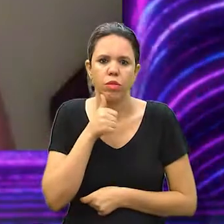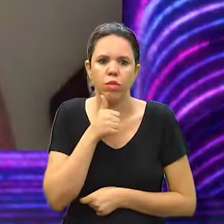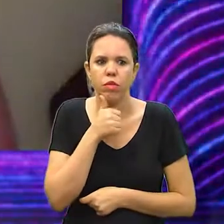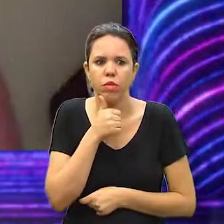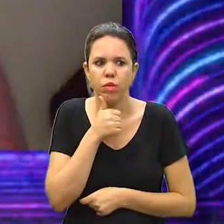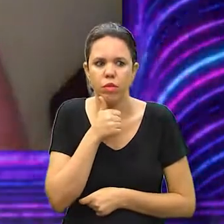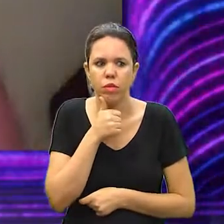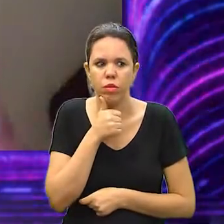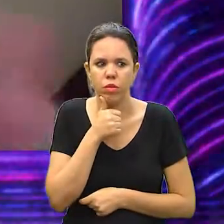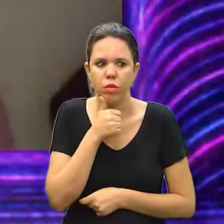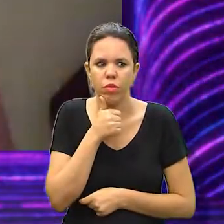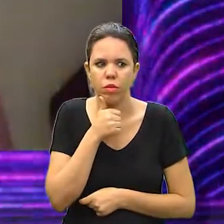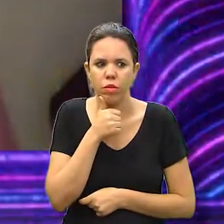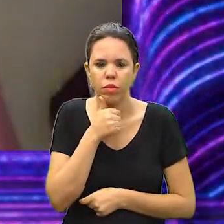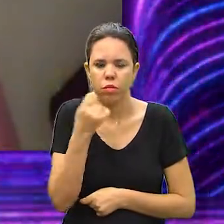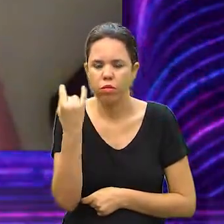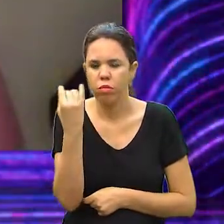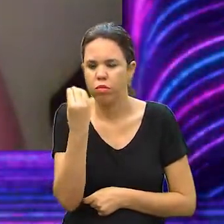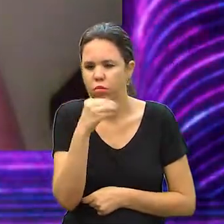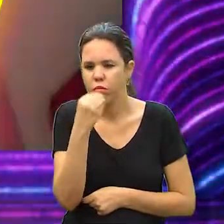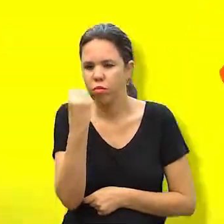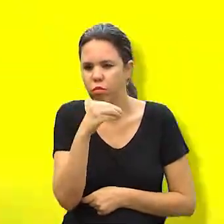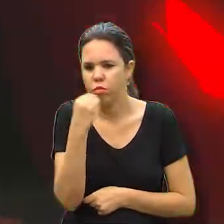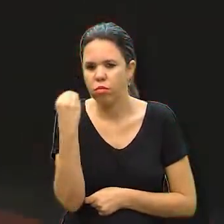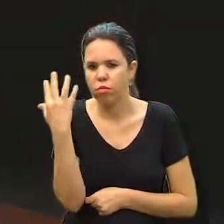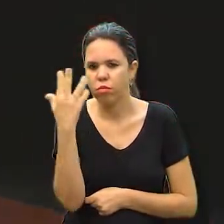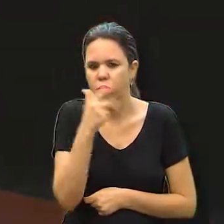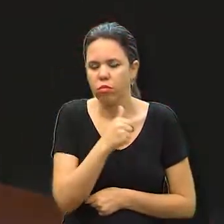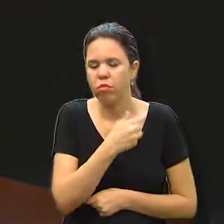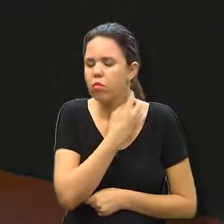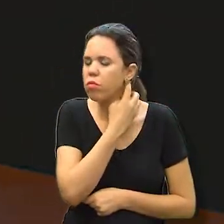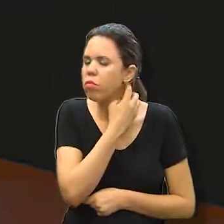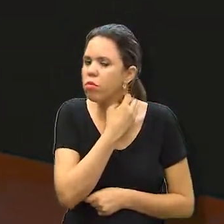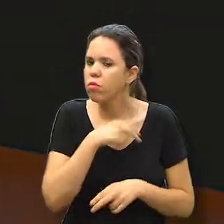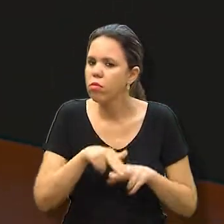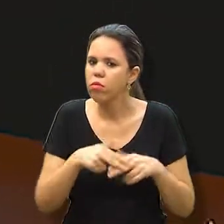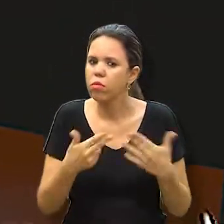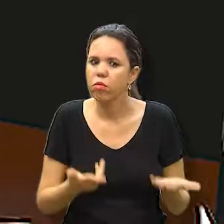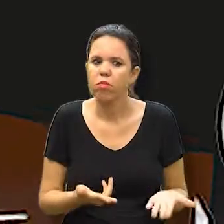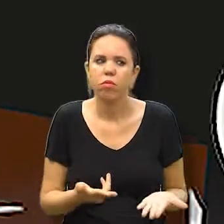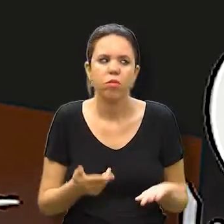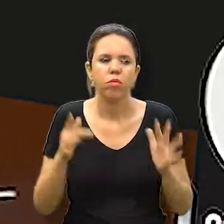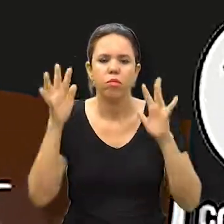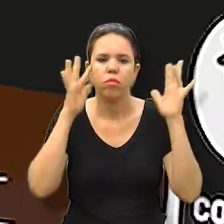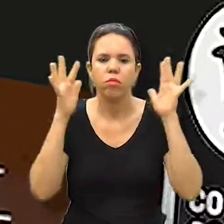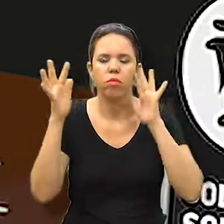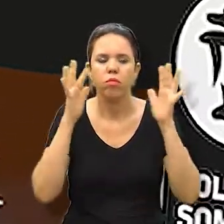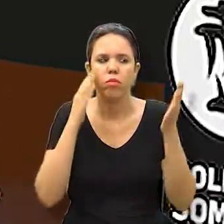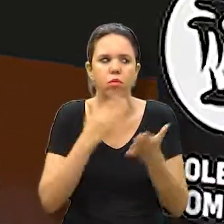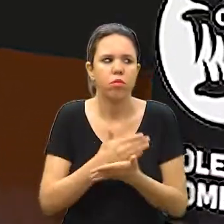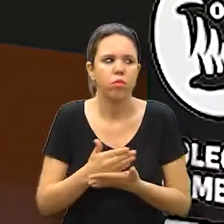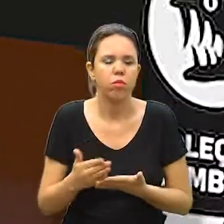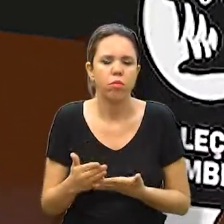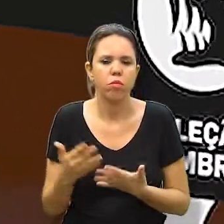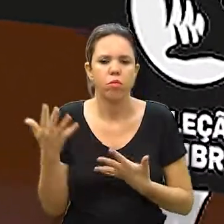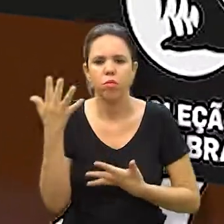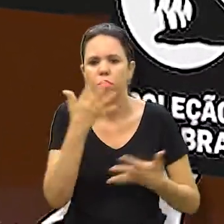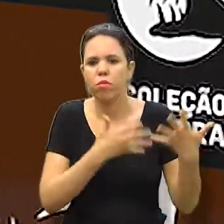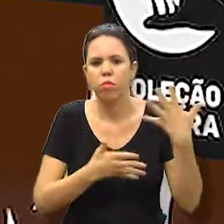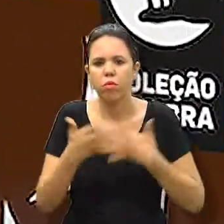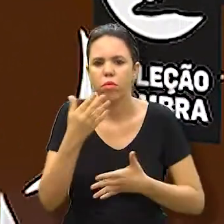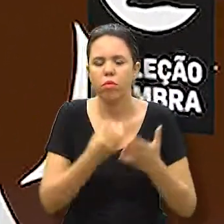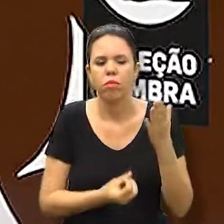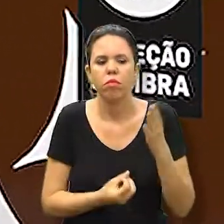mulher, né? Muito sedutora, muito linda, e ele se deixa envolver por essa fantasia que começa a